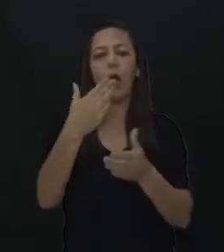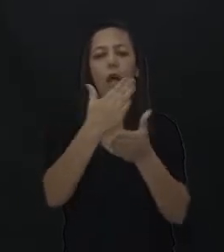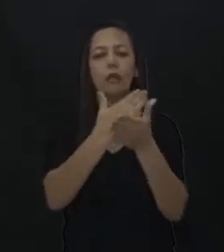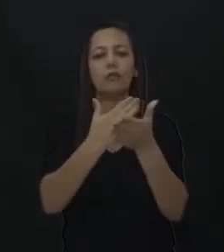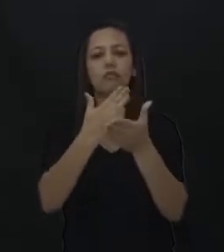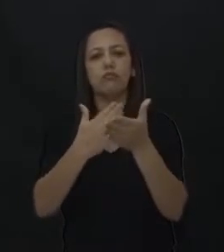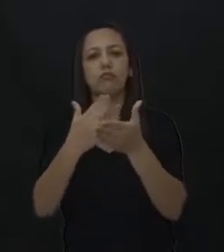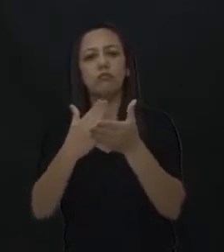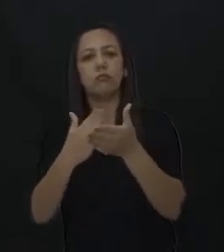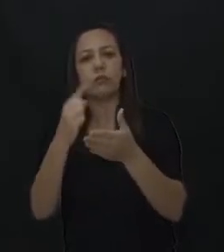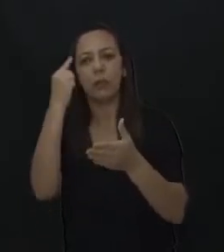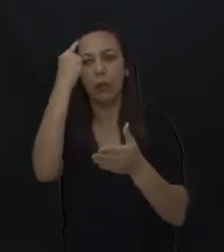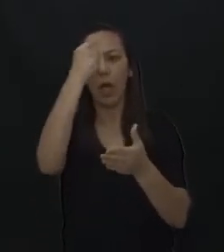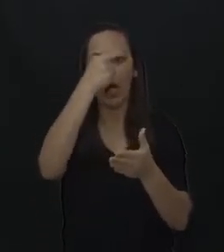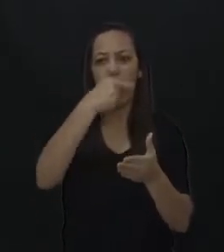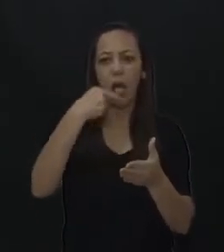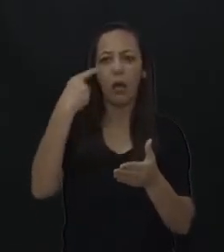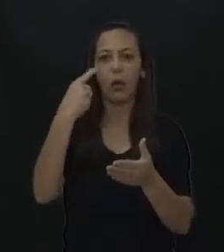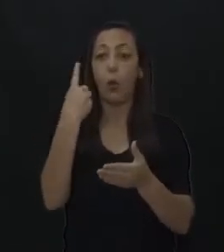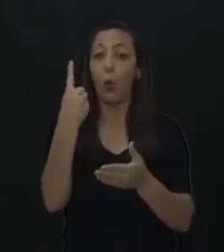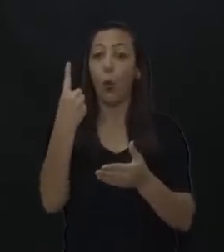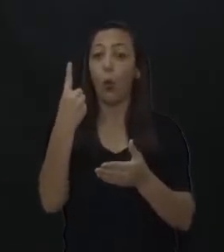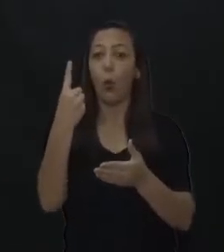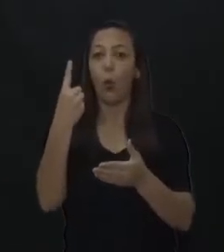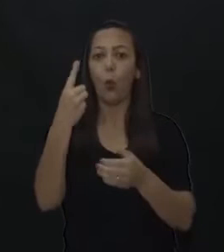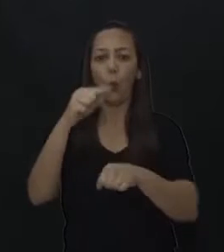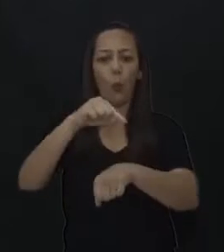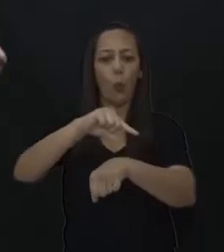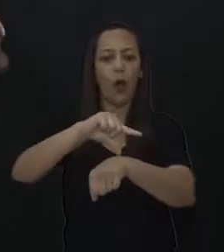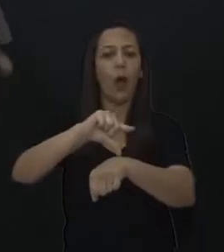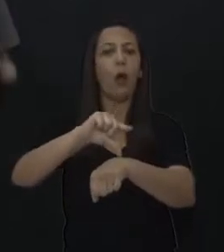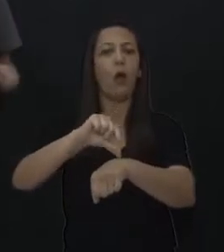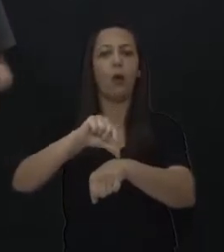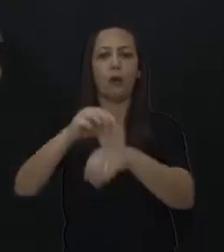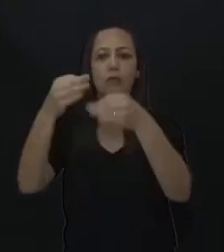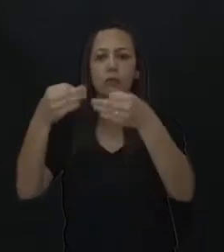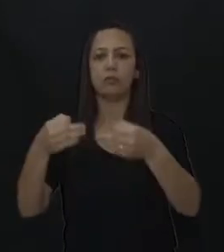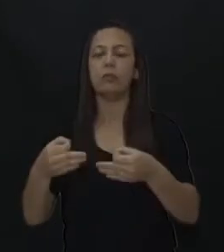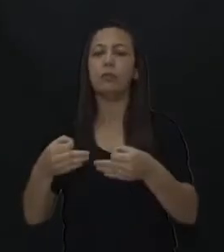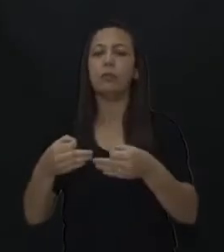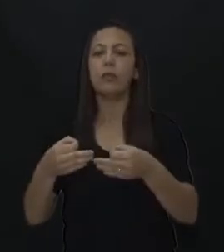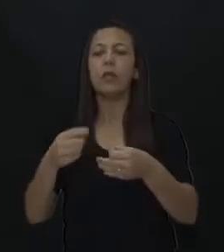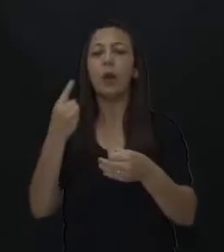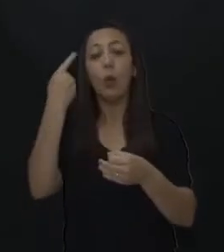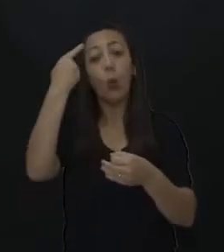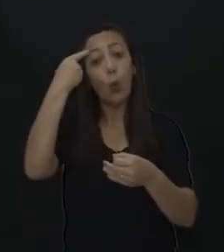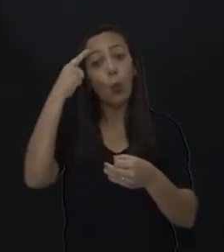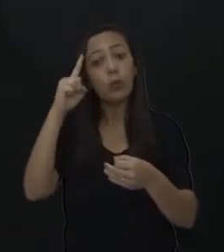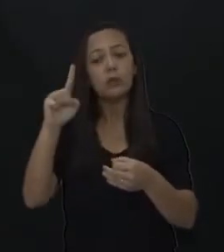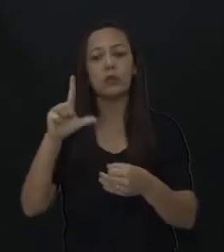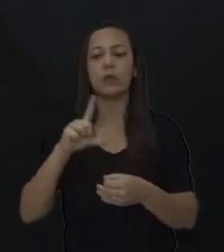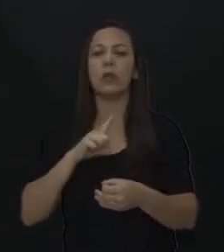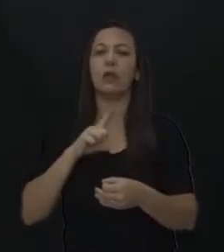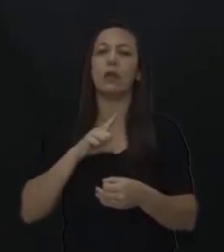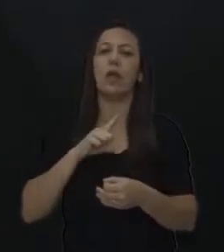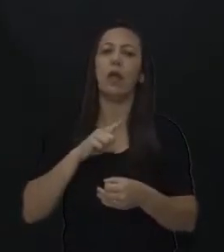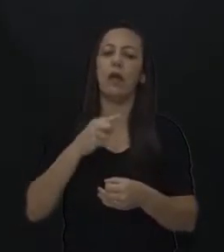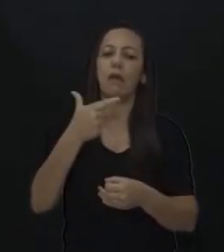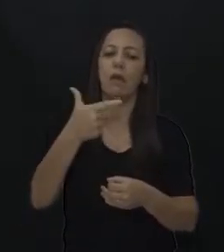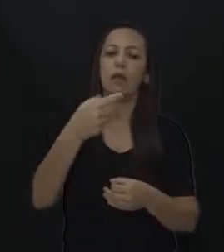cada parte corresponde a uma hora. Automaticamente, então, nós sabemos que um dia ele possui